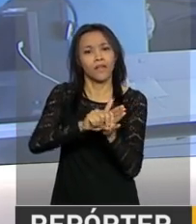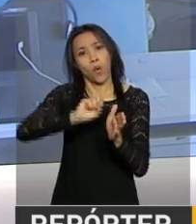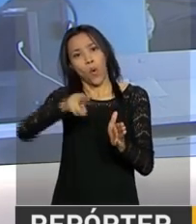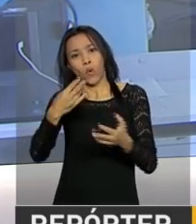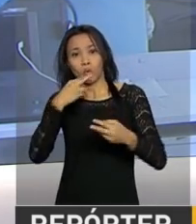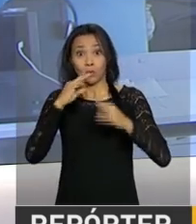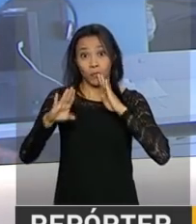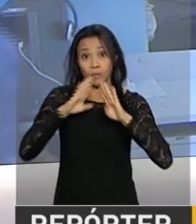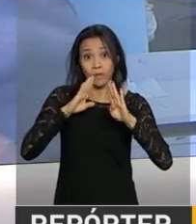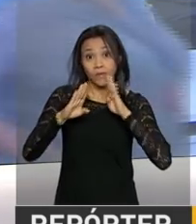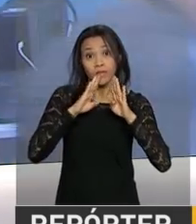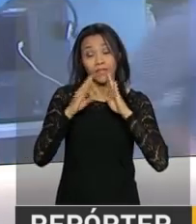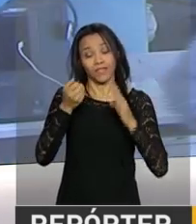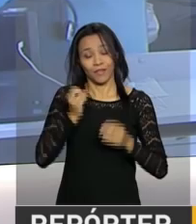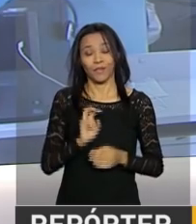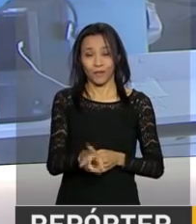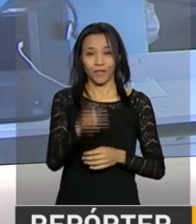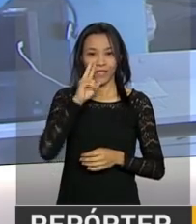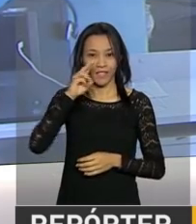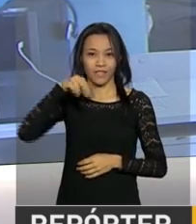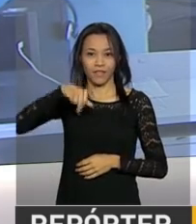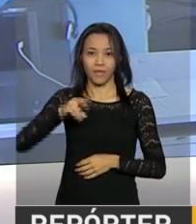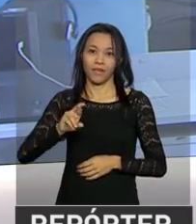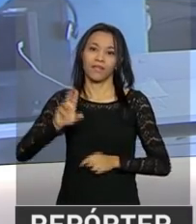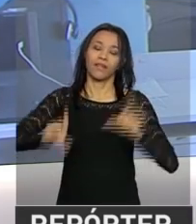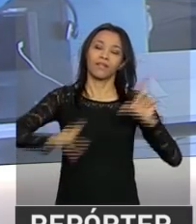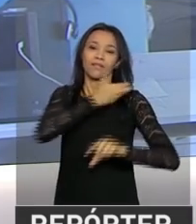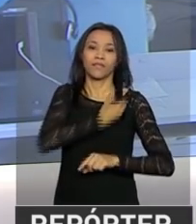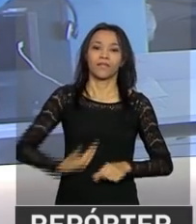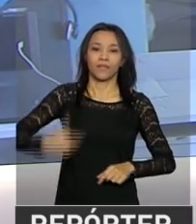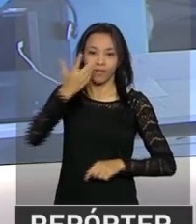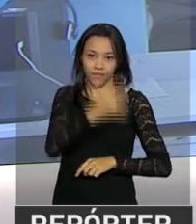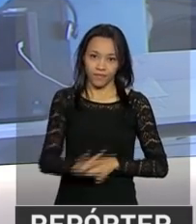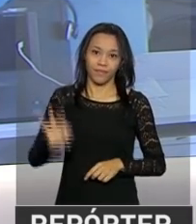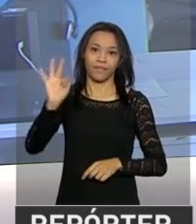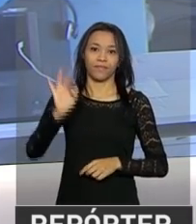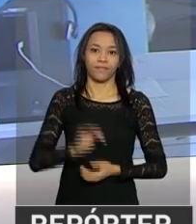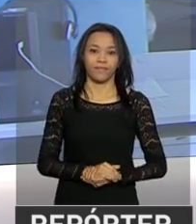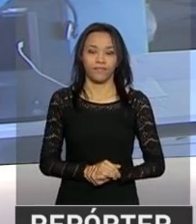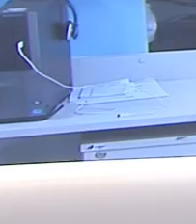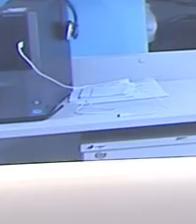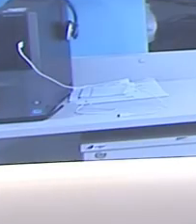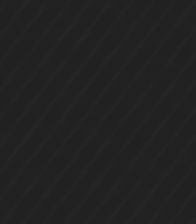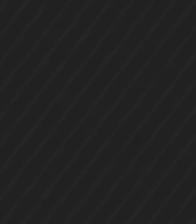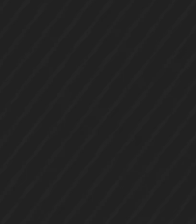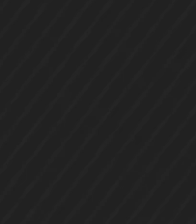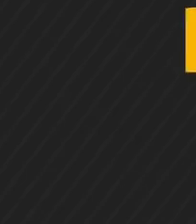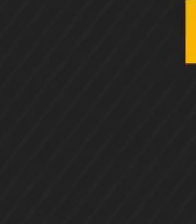Twitter, no Facebook. Continue com a gente aqui na NBR, a TV do Governo Federal.